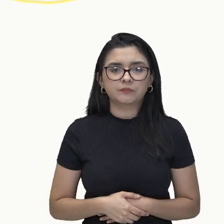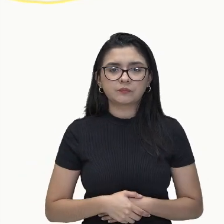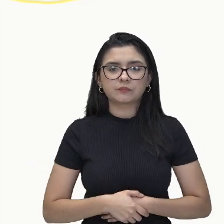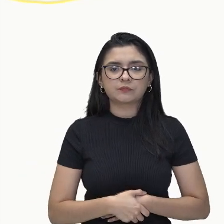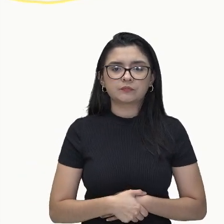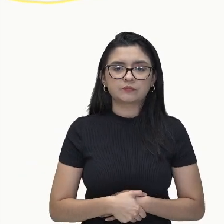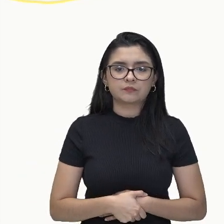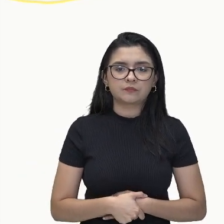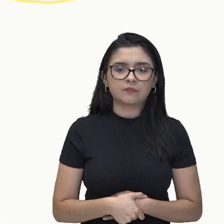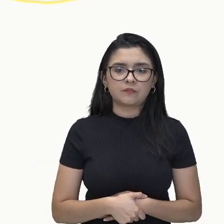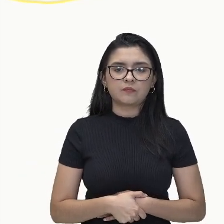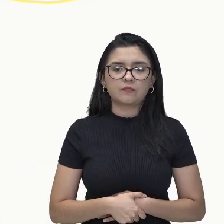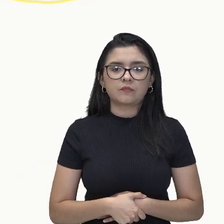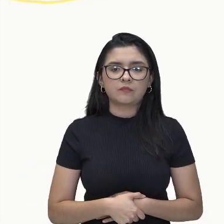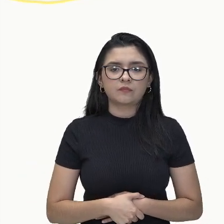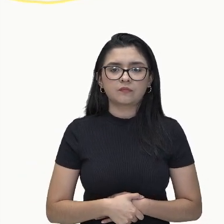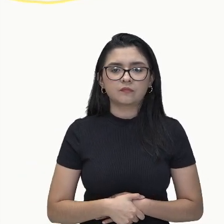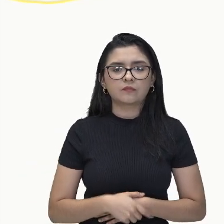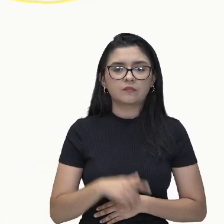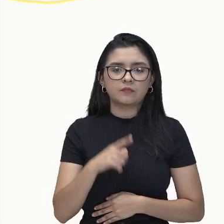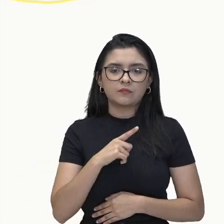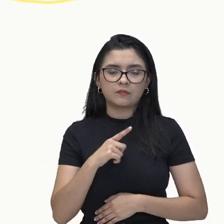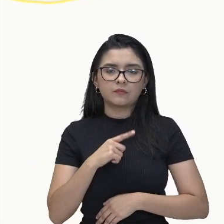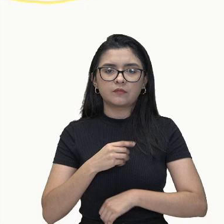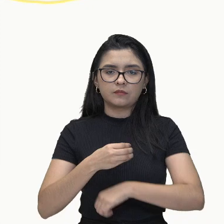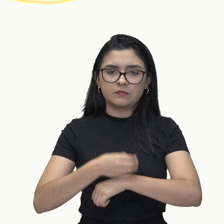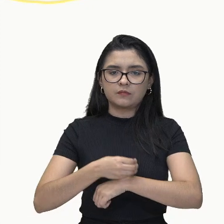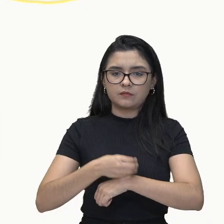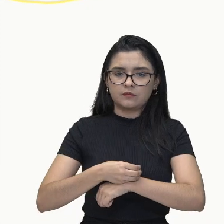acto del coraz